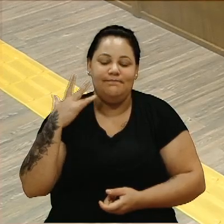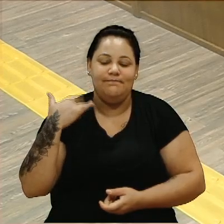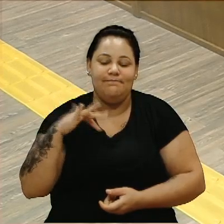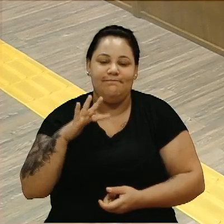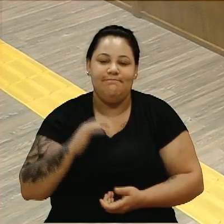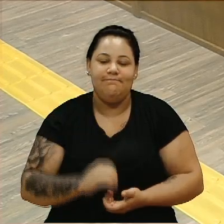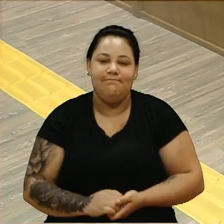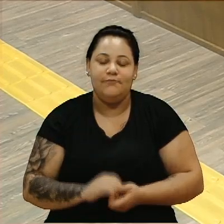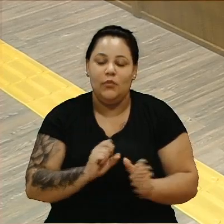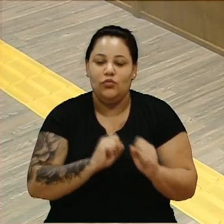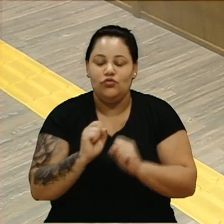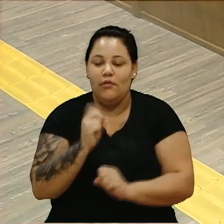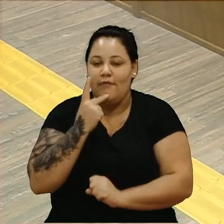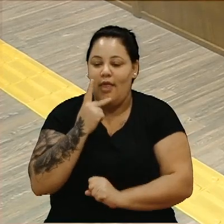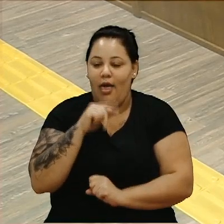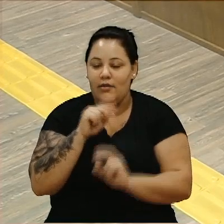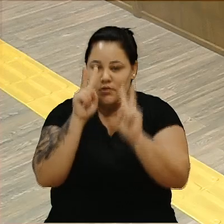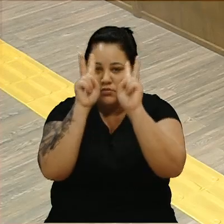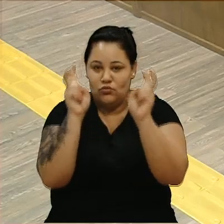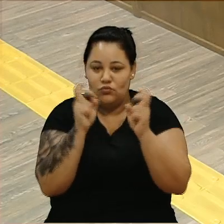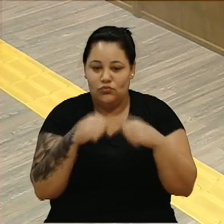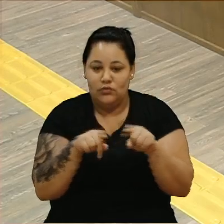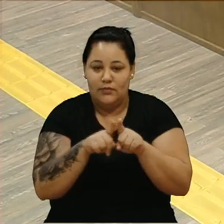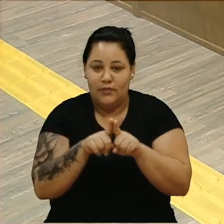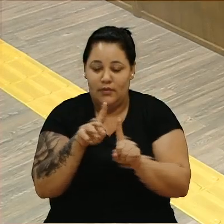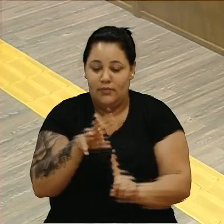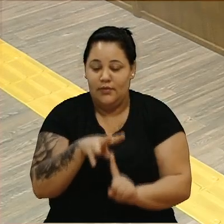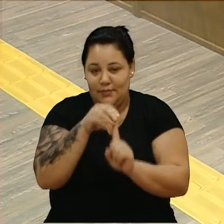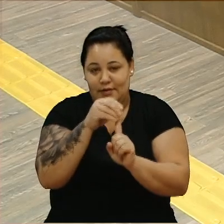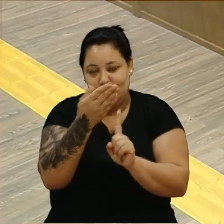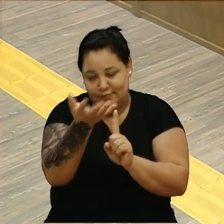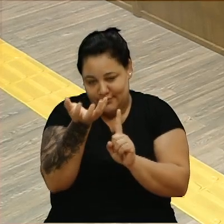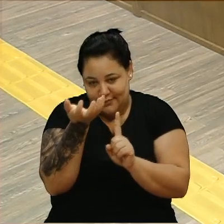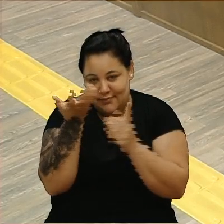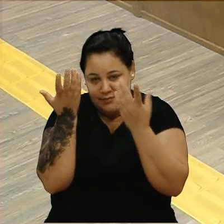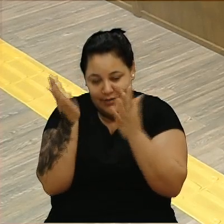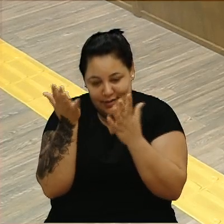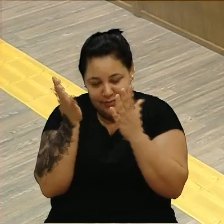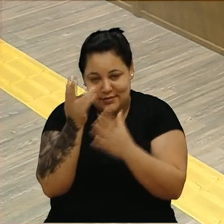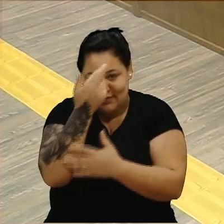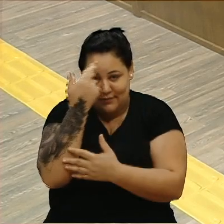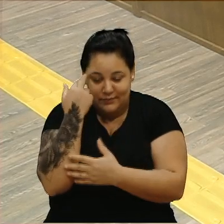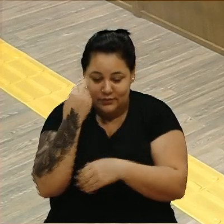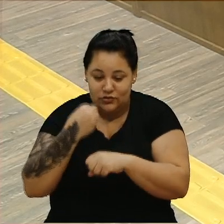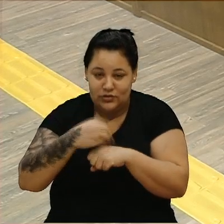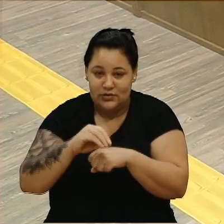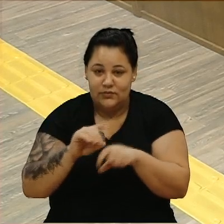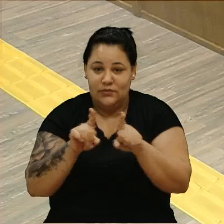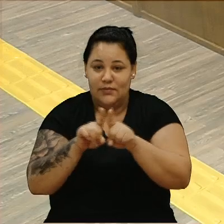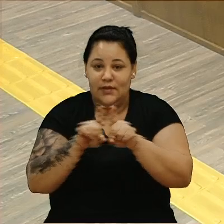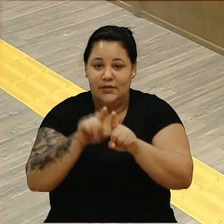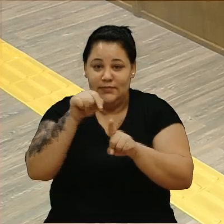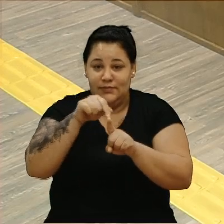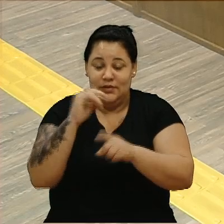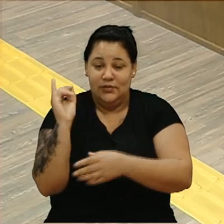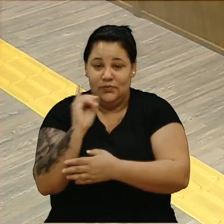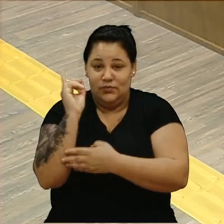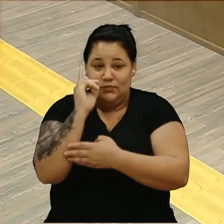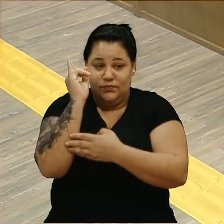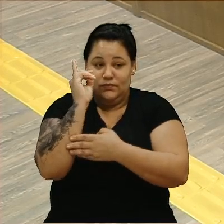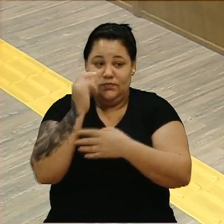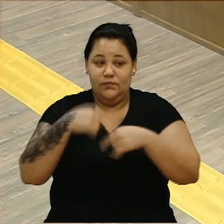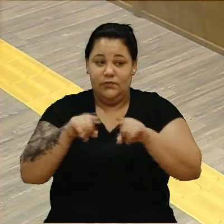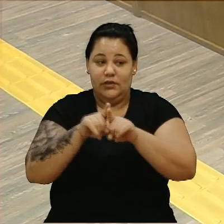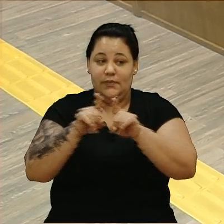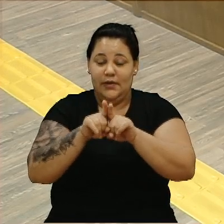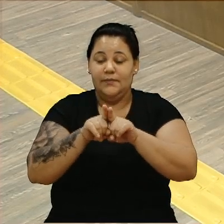de falar sobre esse assunto. Então, primeiramente, lhe parabenizar, vereador Rafael Bueno, pela proposição, né, dessa importante